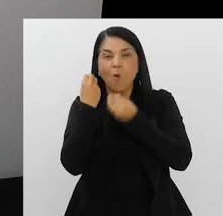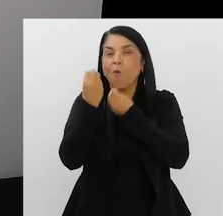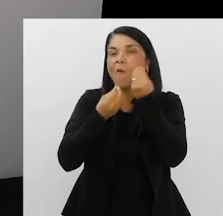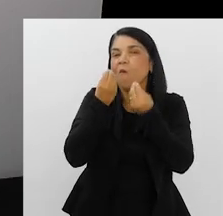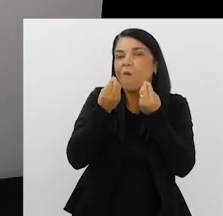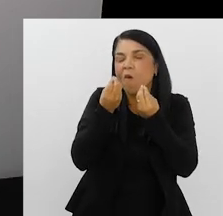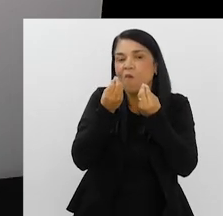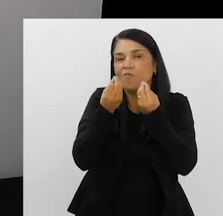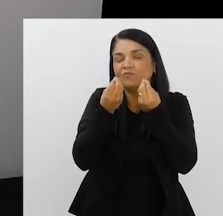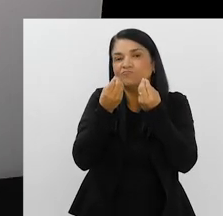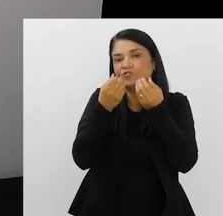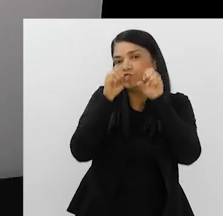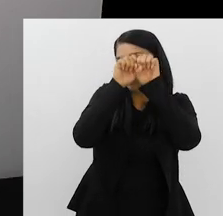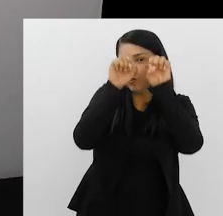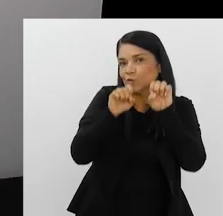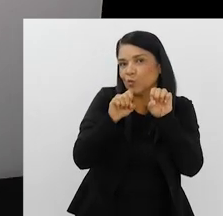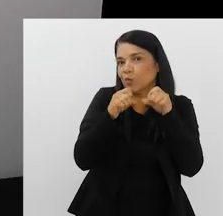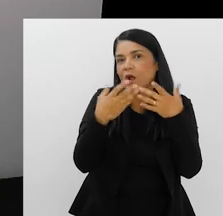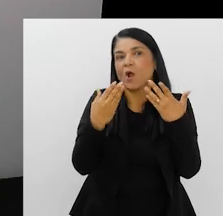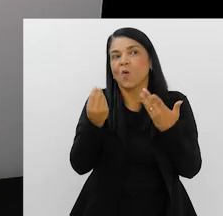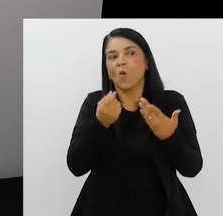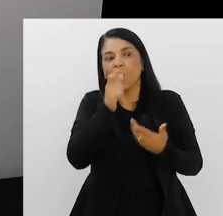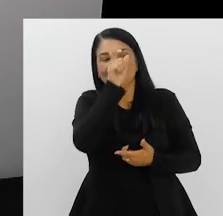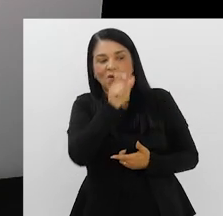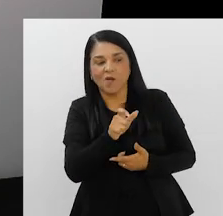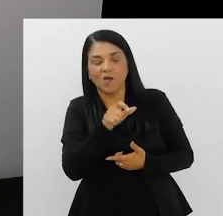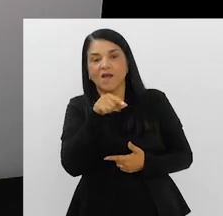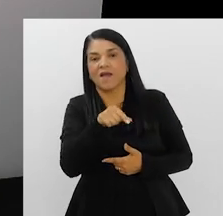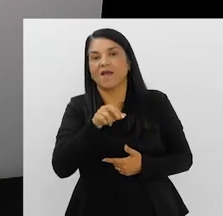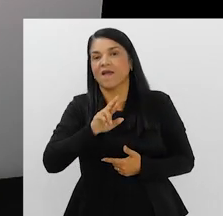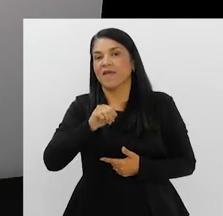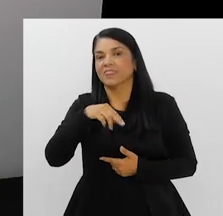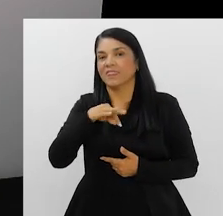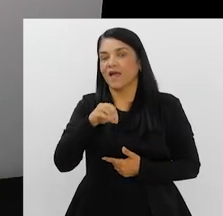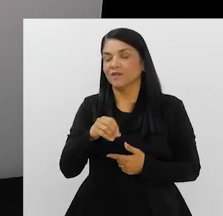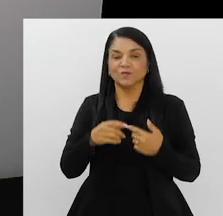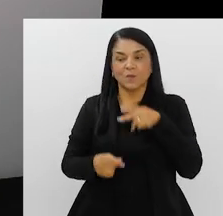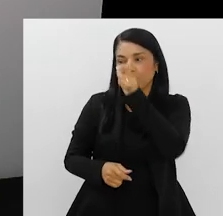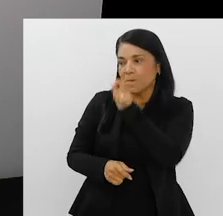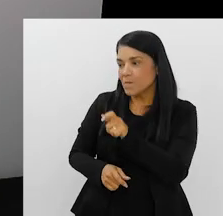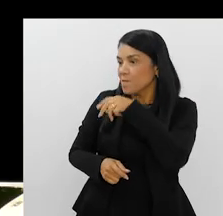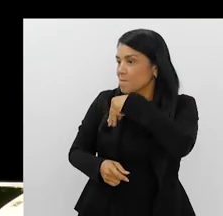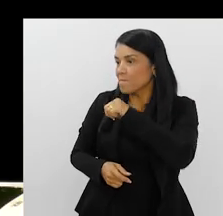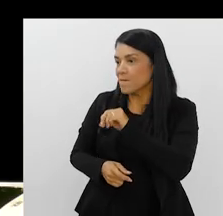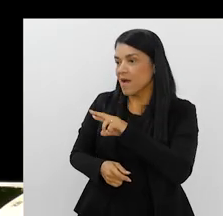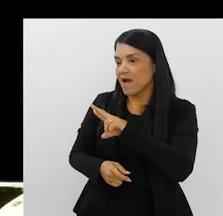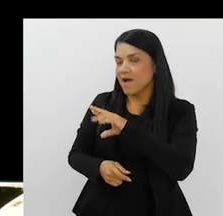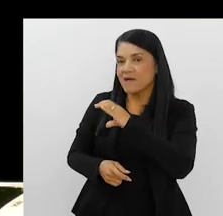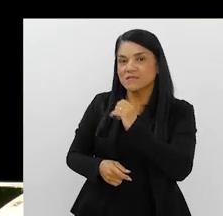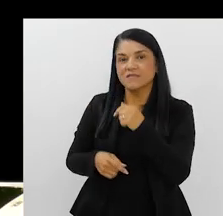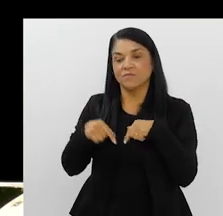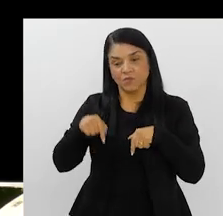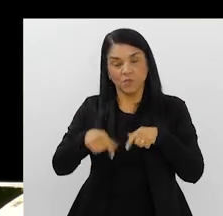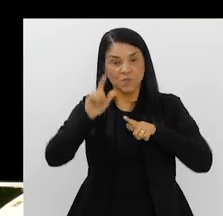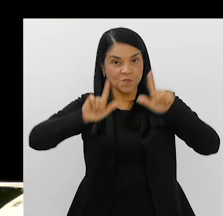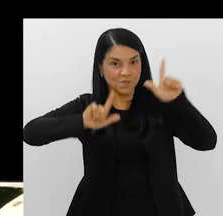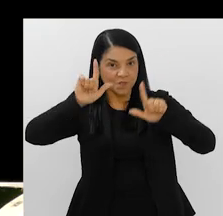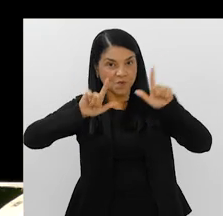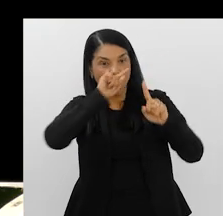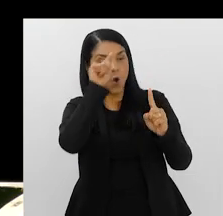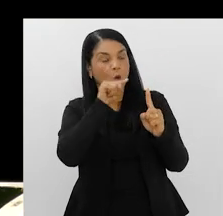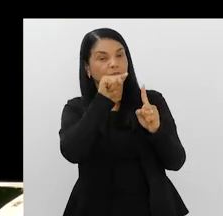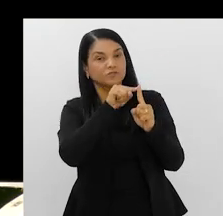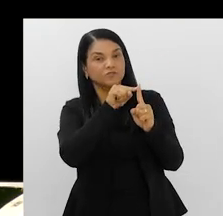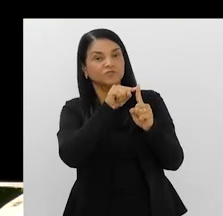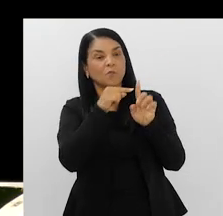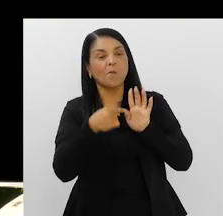funciona, como eu chego a ser o Renato Lage, como eu chego a ser uma Márcia, né? Qual é o caminho. Então, o nosso programa, o programa aqui, ele tem esse objetivo